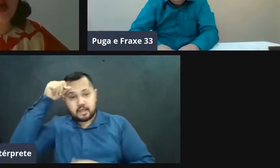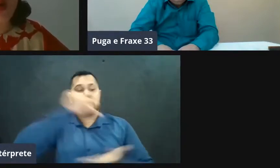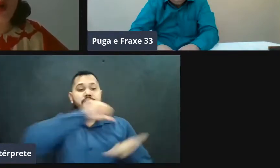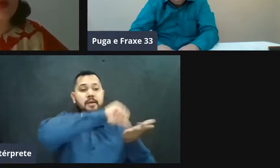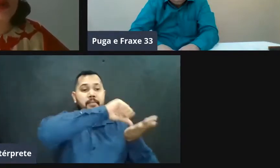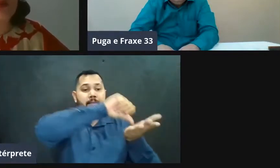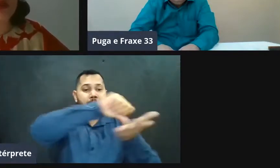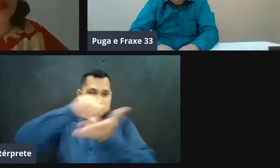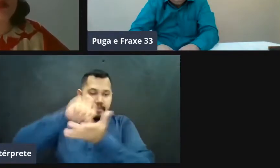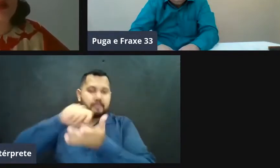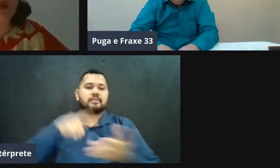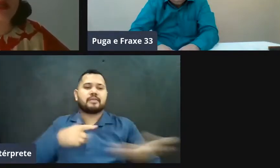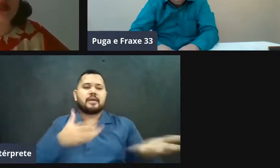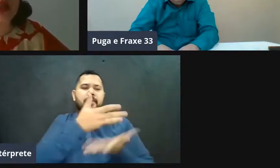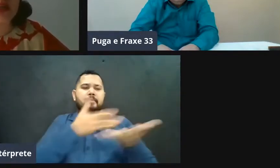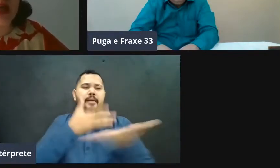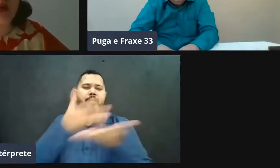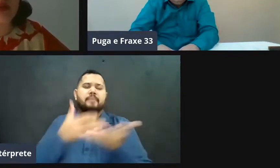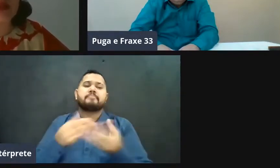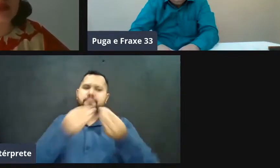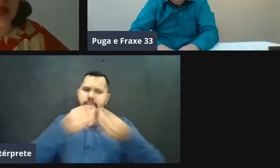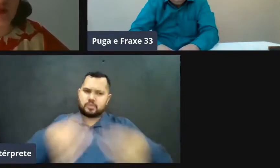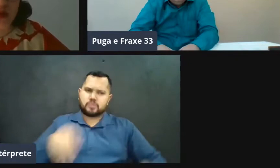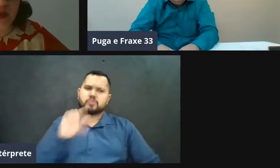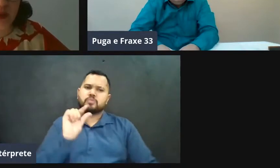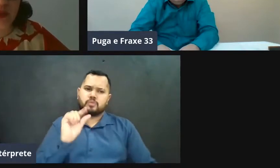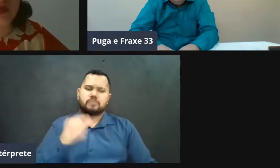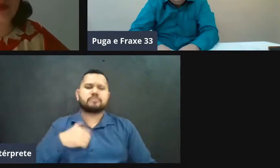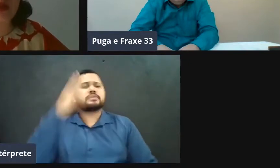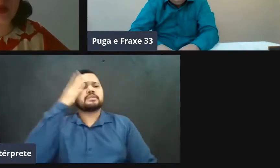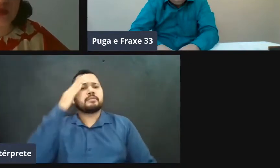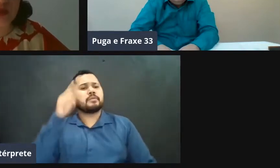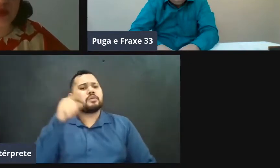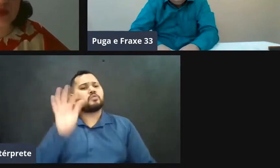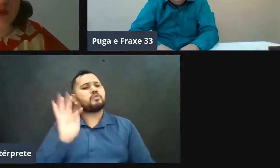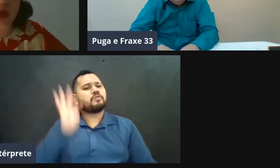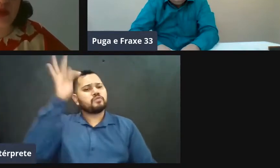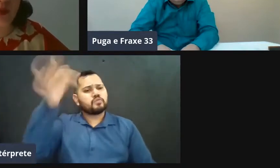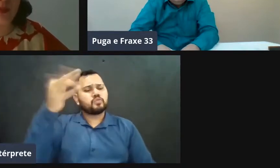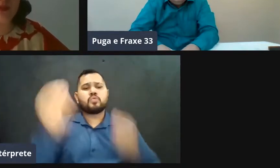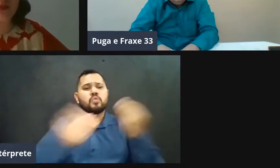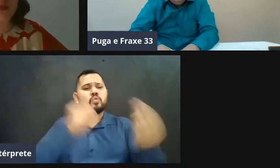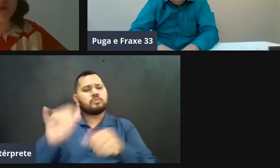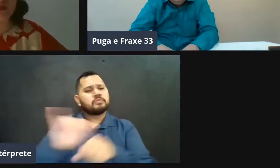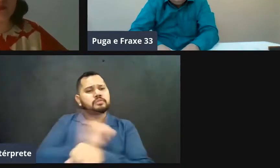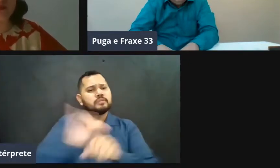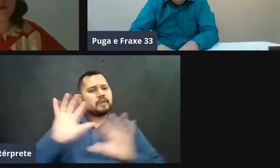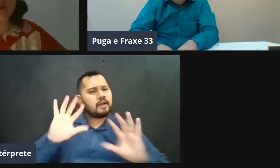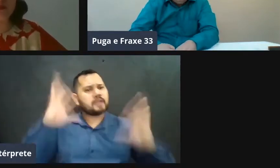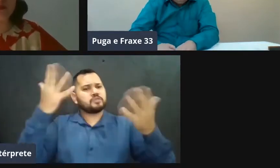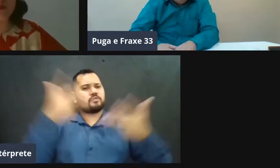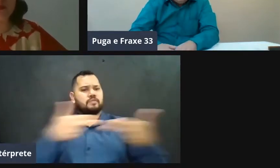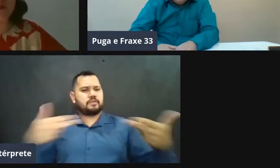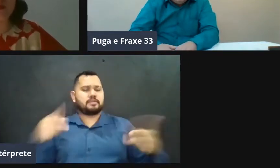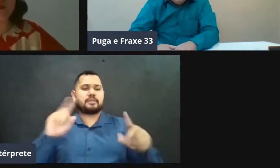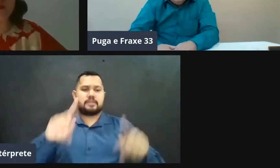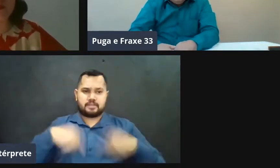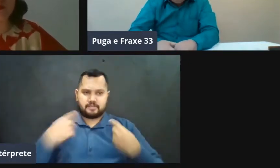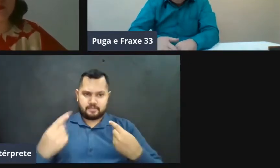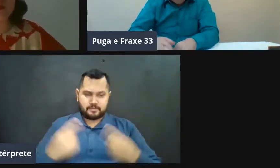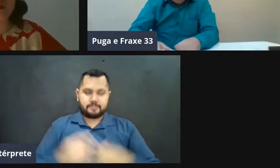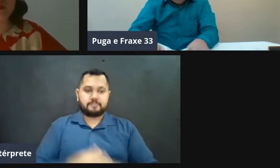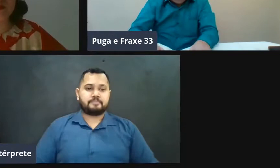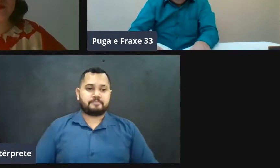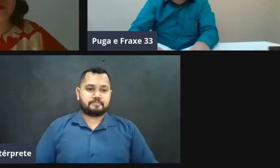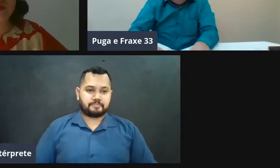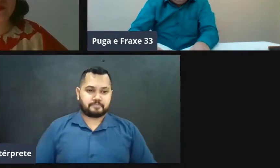impactadas. Como sua administração pretende lidar com esse desafio? O senhor tem 2 minutos e meio. Para a